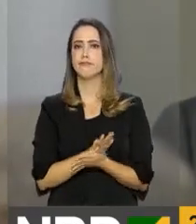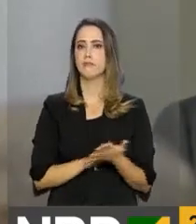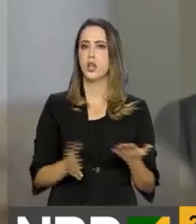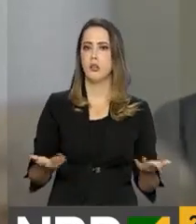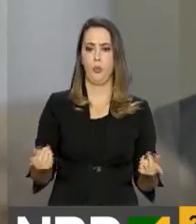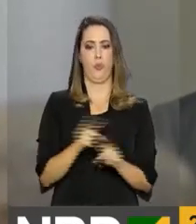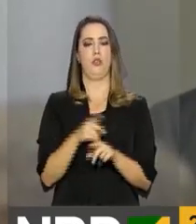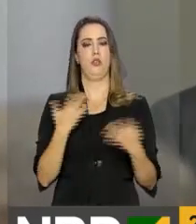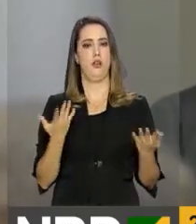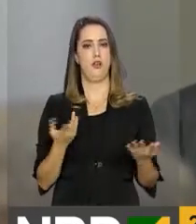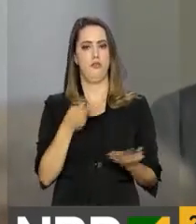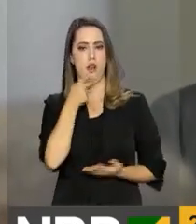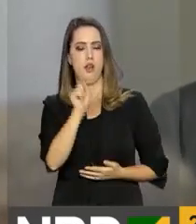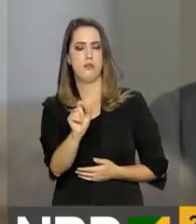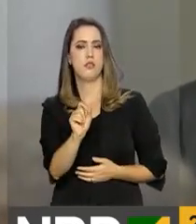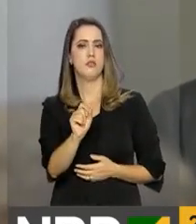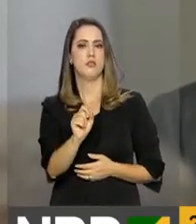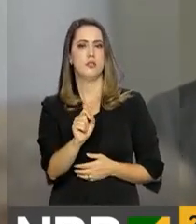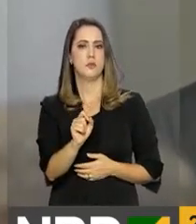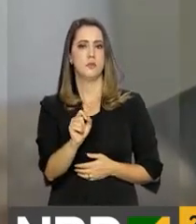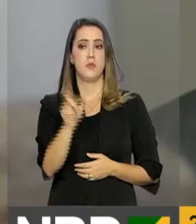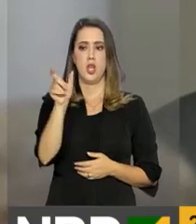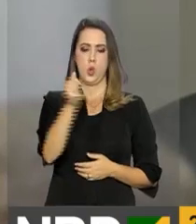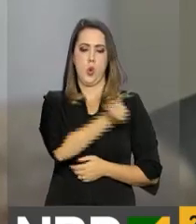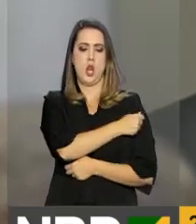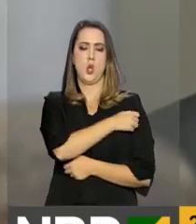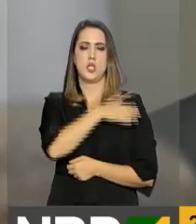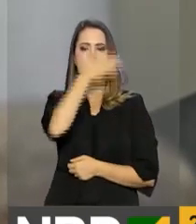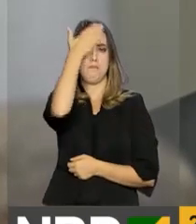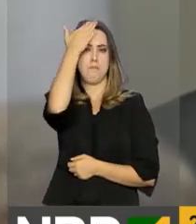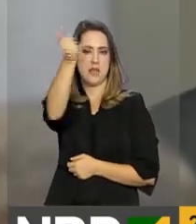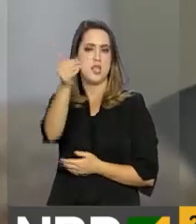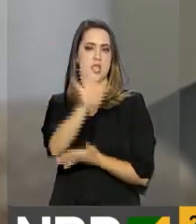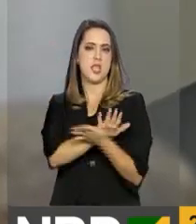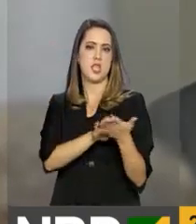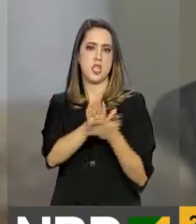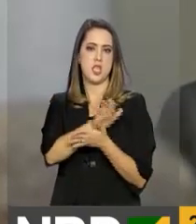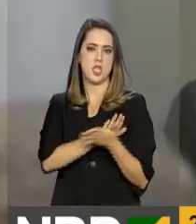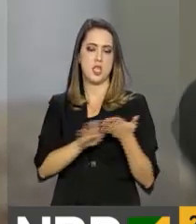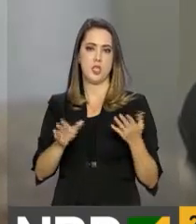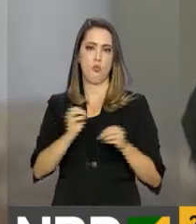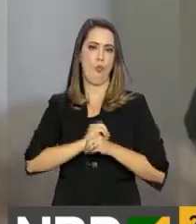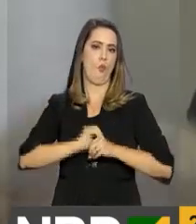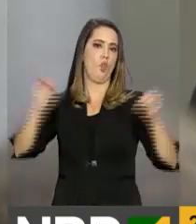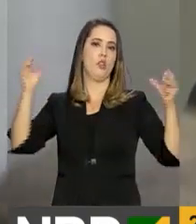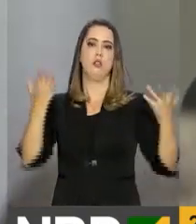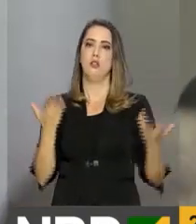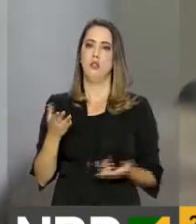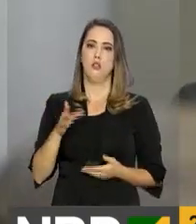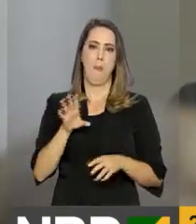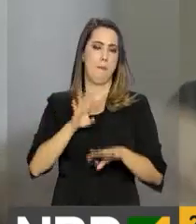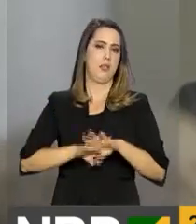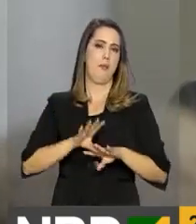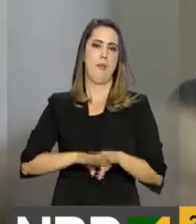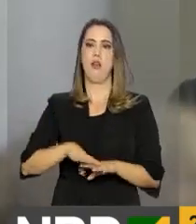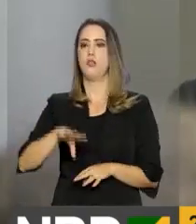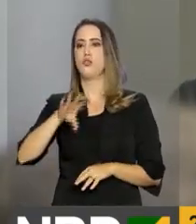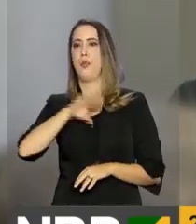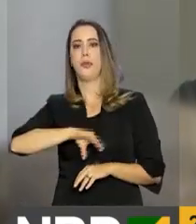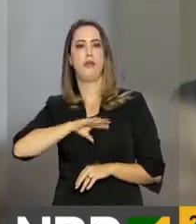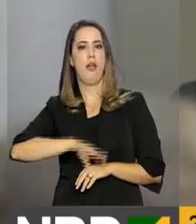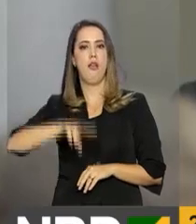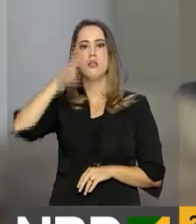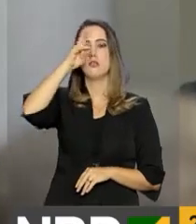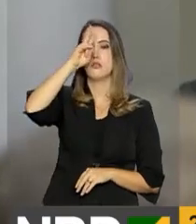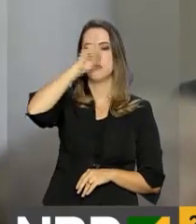Ao contrário, o que se dizia é que o aluno não sabia português, não sabia história, tinha dificuldade para dividir, multiplicar, etc. Tanto o